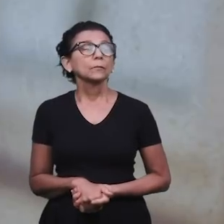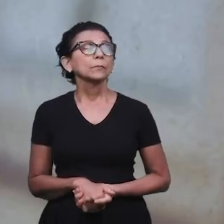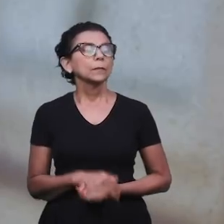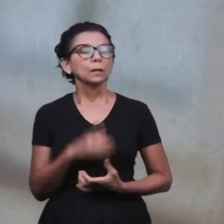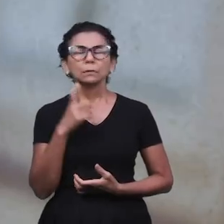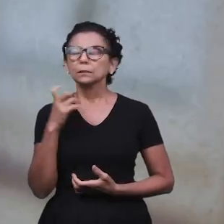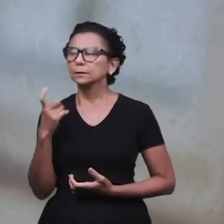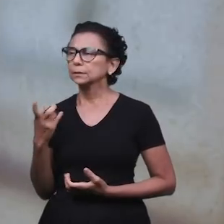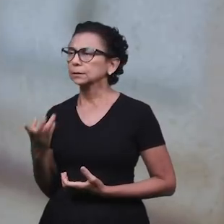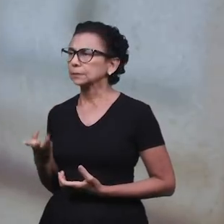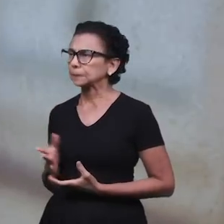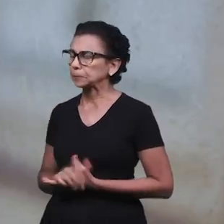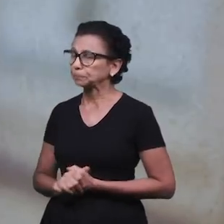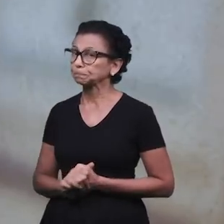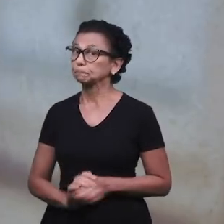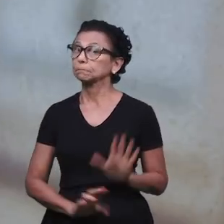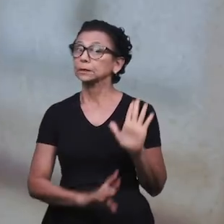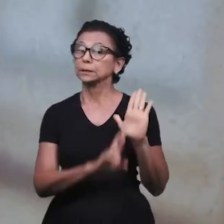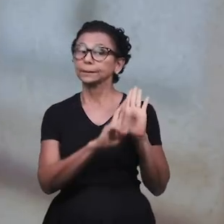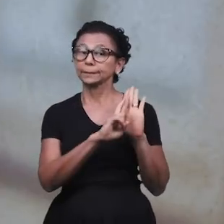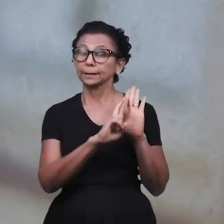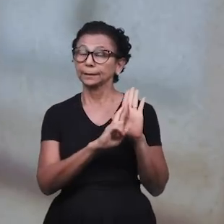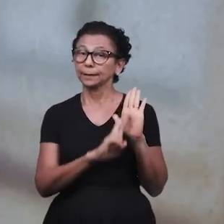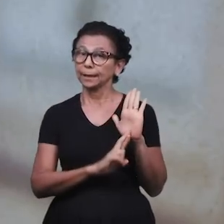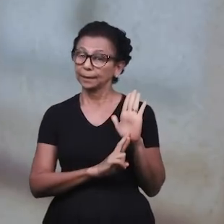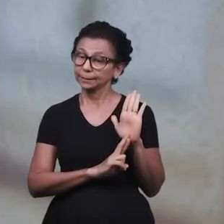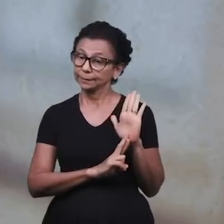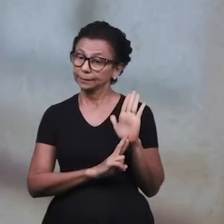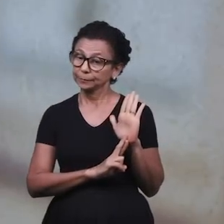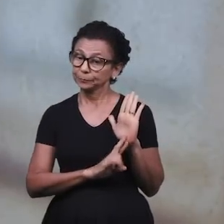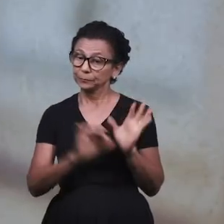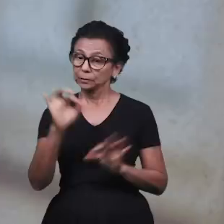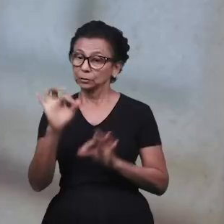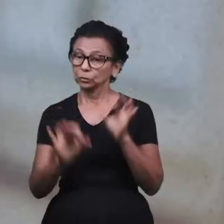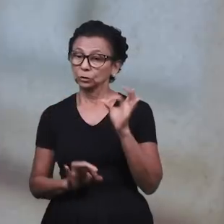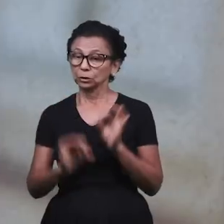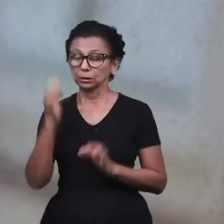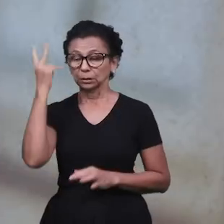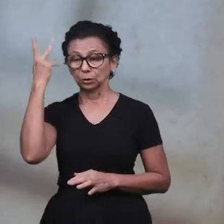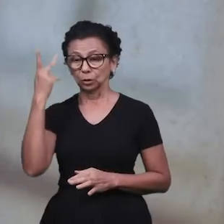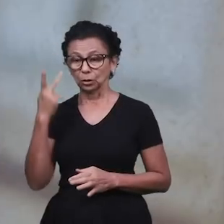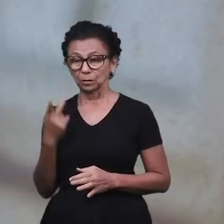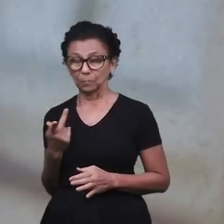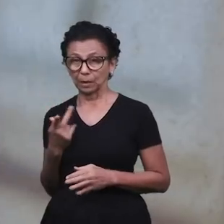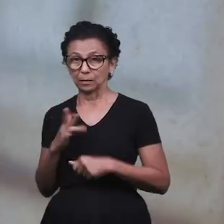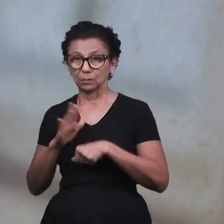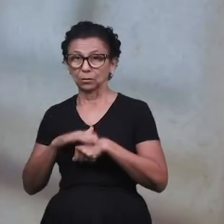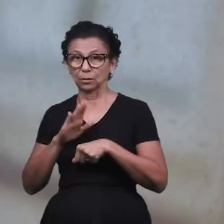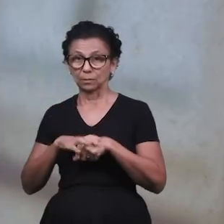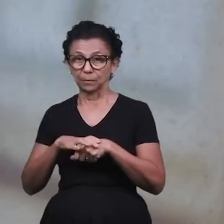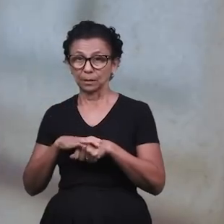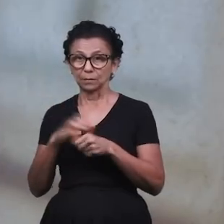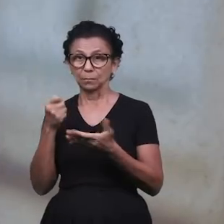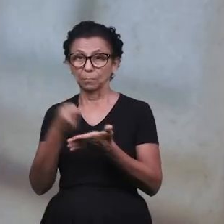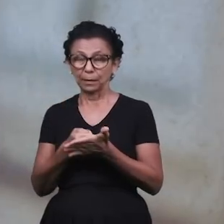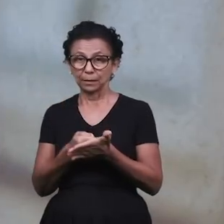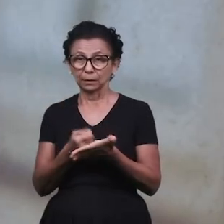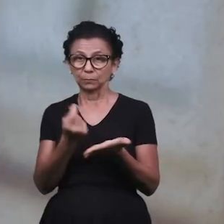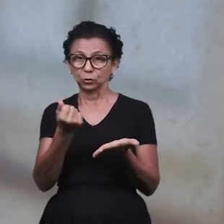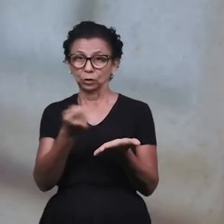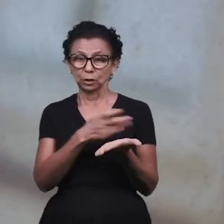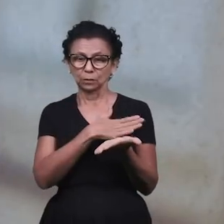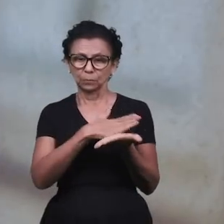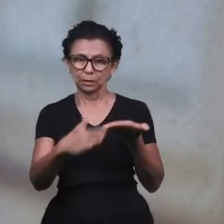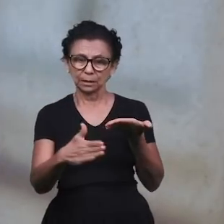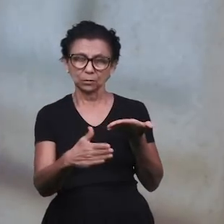pergunta, doutor Rodrigo. Em regra, a justiça comum, nós pagamos as custas processuais. Quando uma pessoa ela